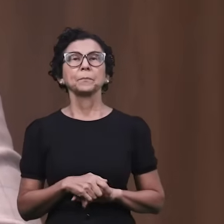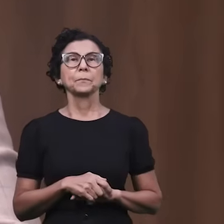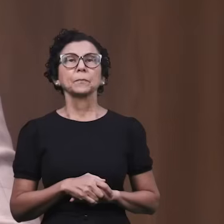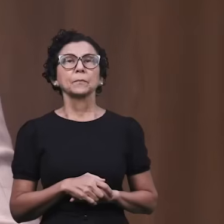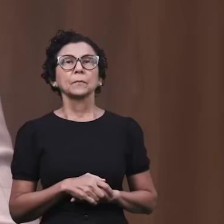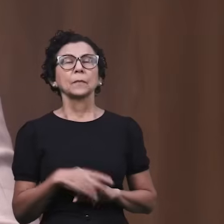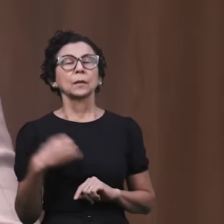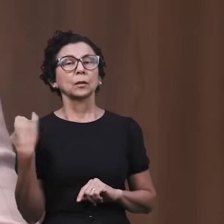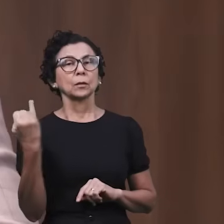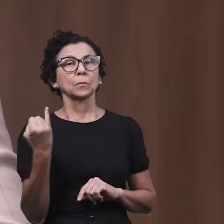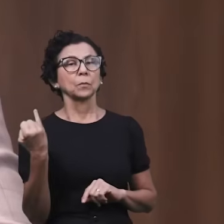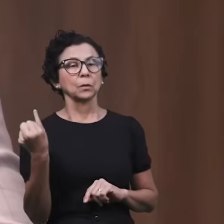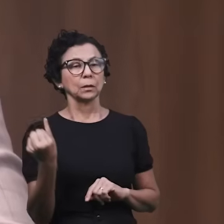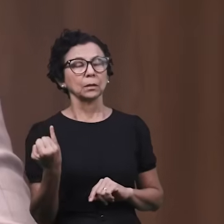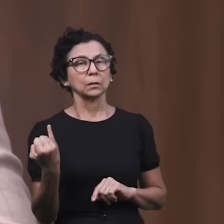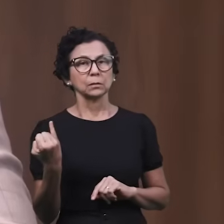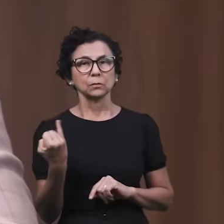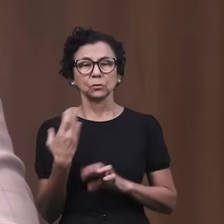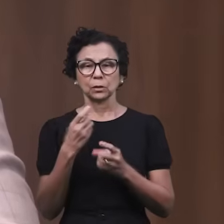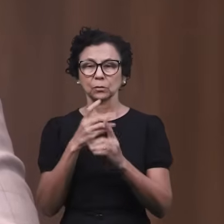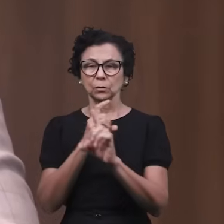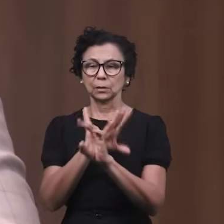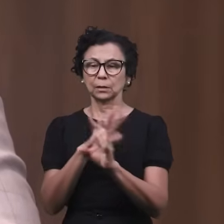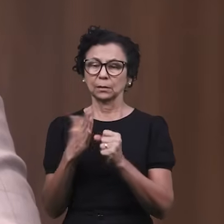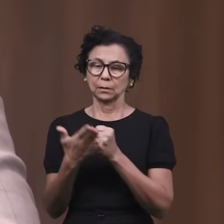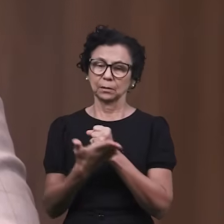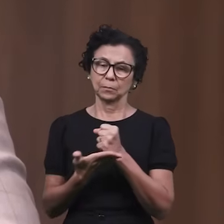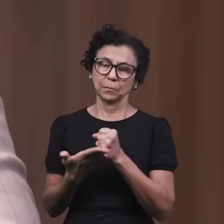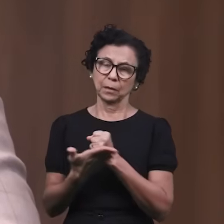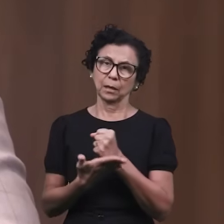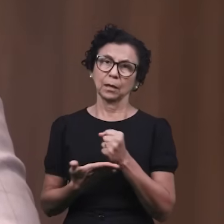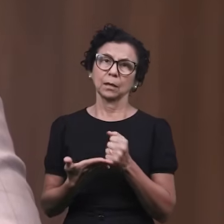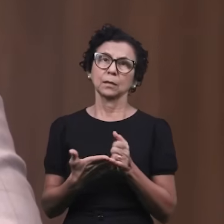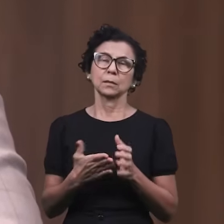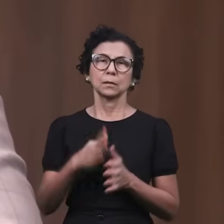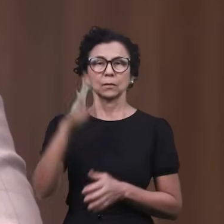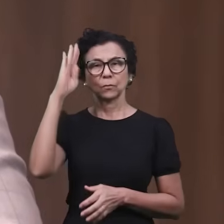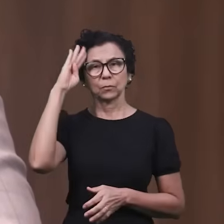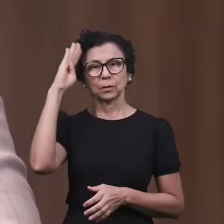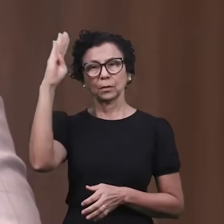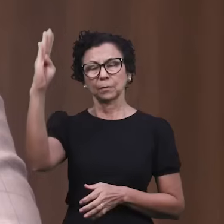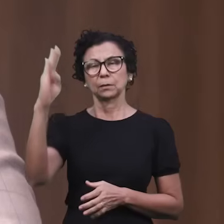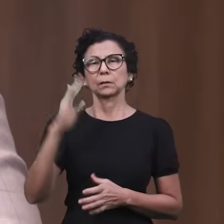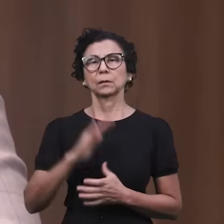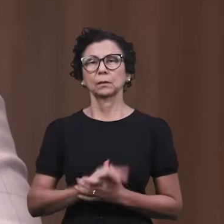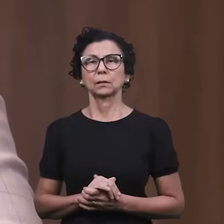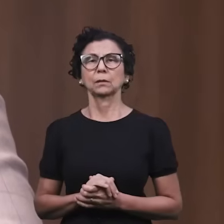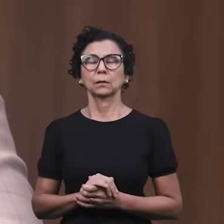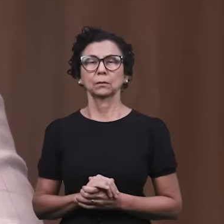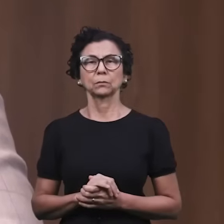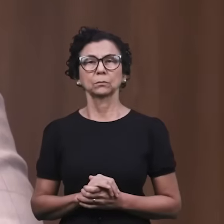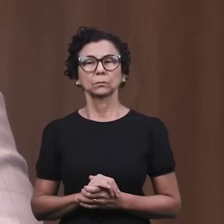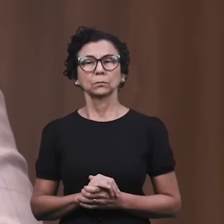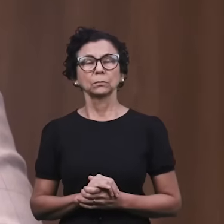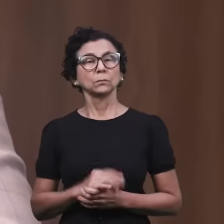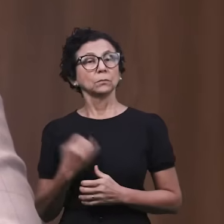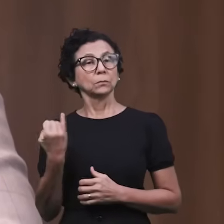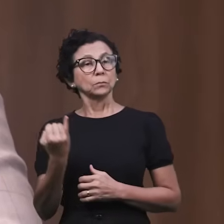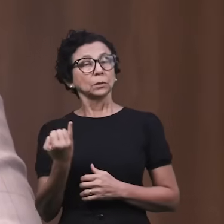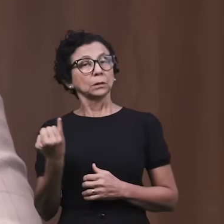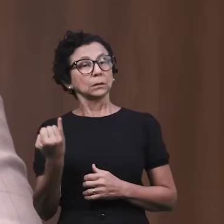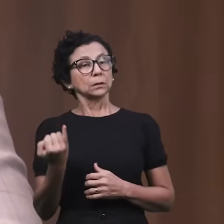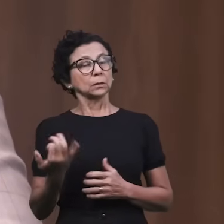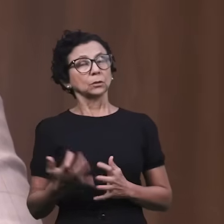Isso é importante porque a doutrina é a base, a doutrina é fundamento, a doutrina é importante